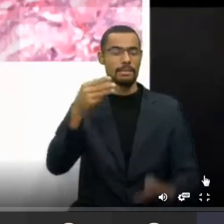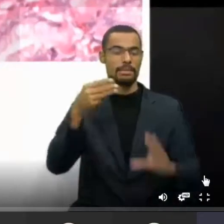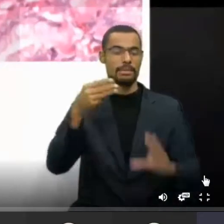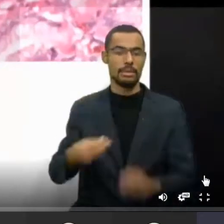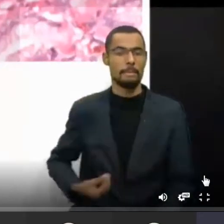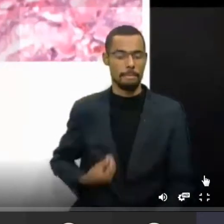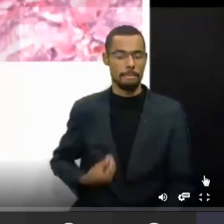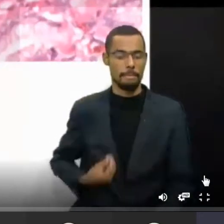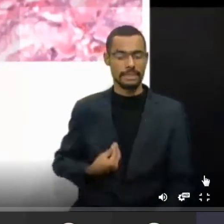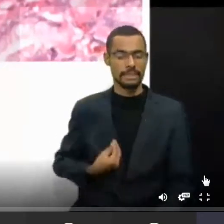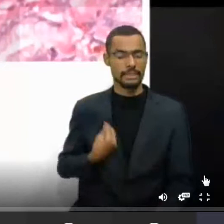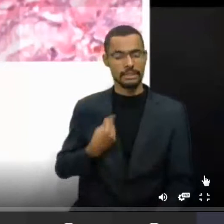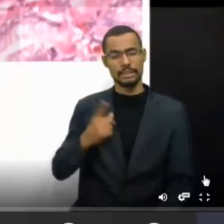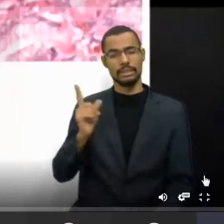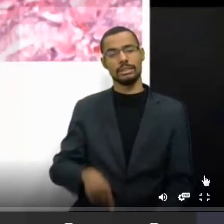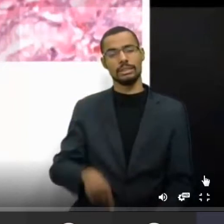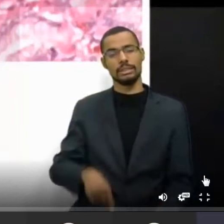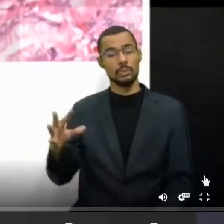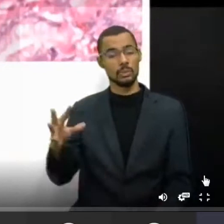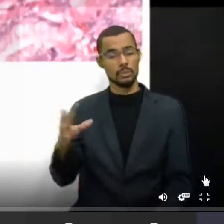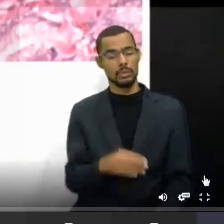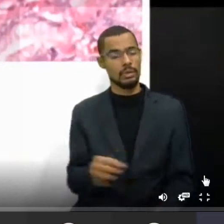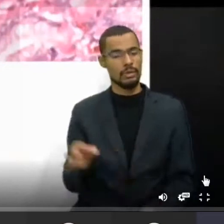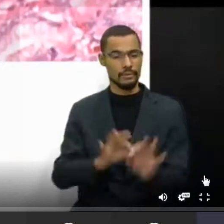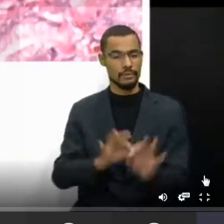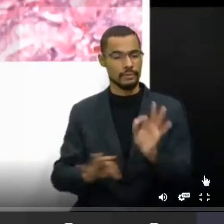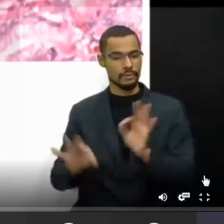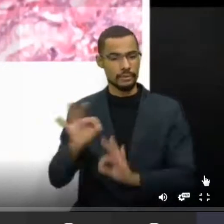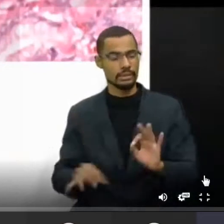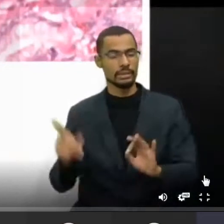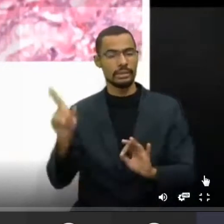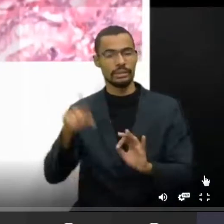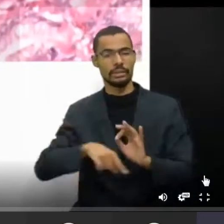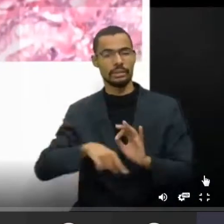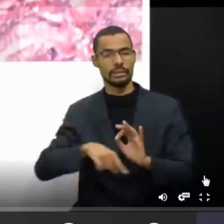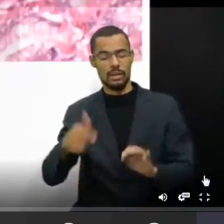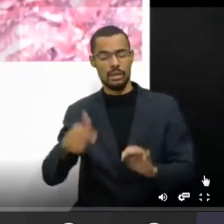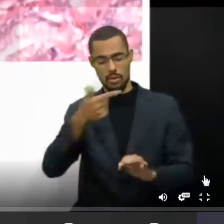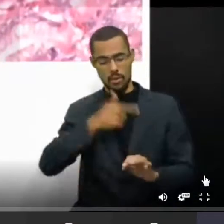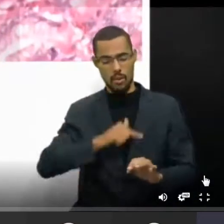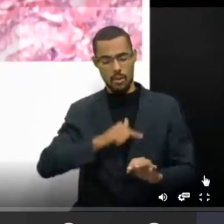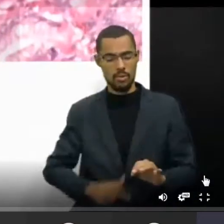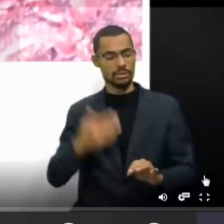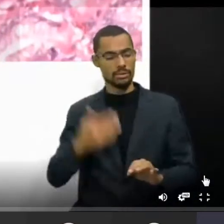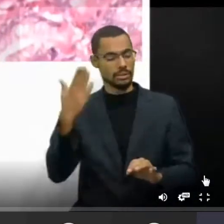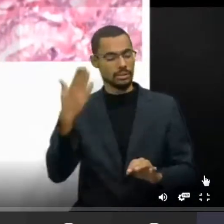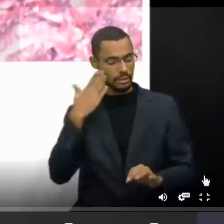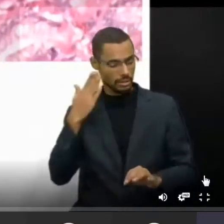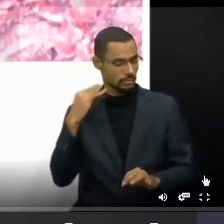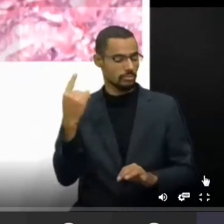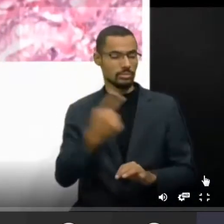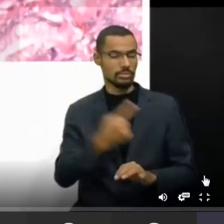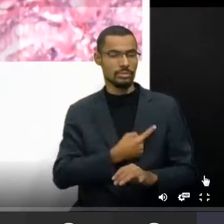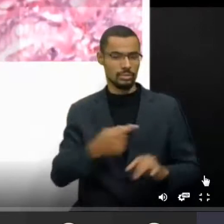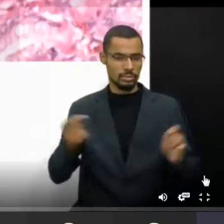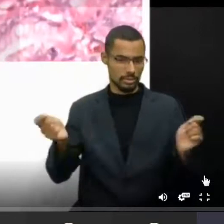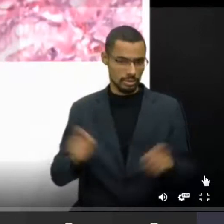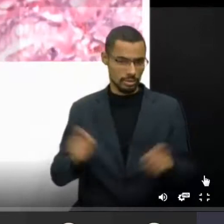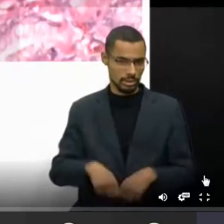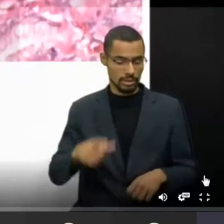presentes nas pregas, então nas rugosidades desse órgão. Então, nós sabemos que